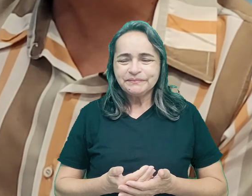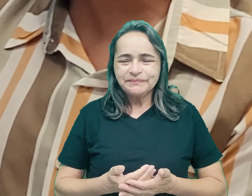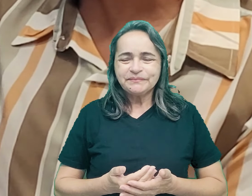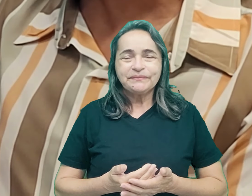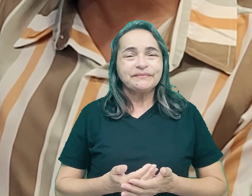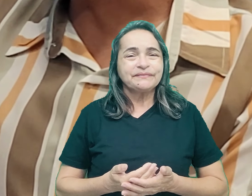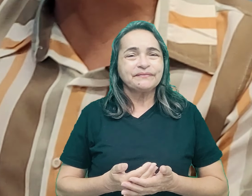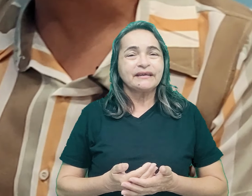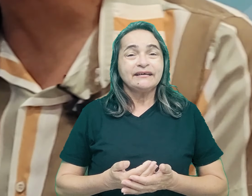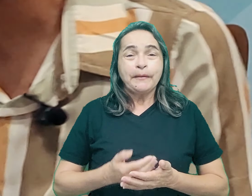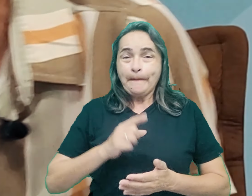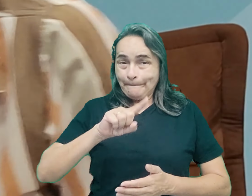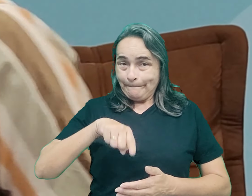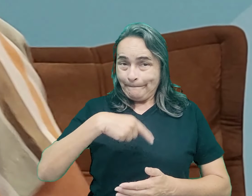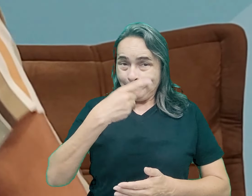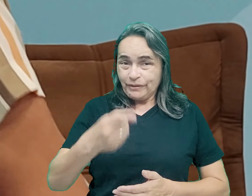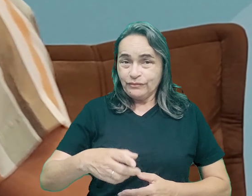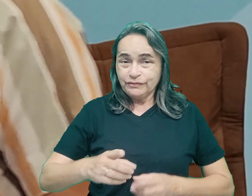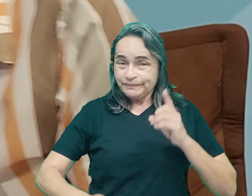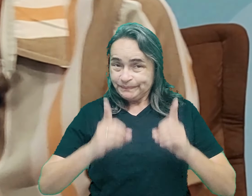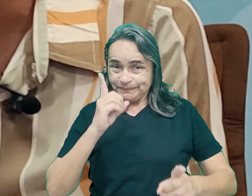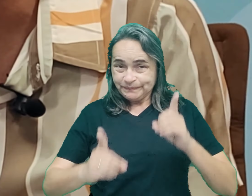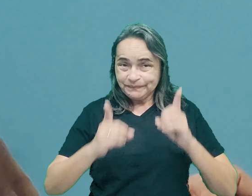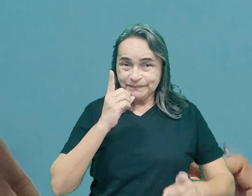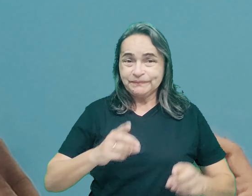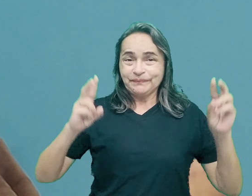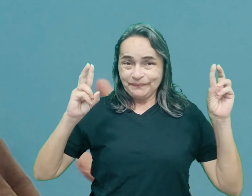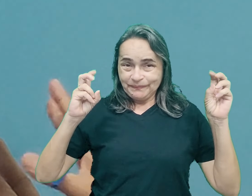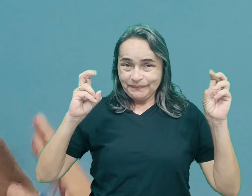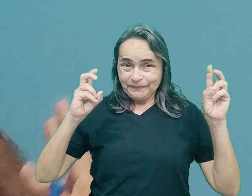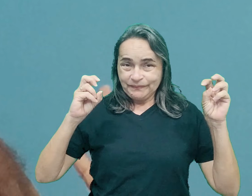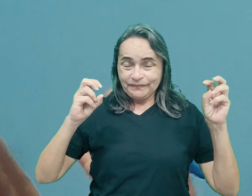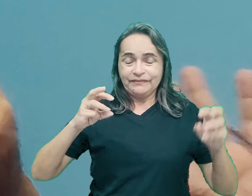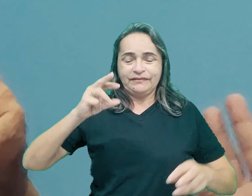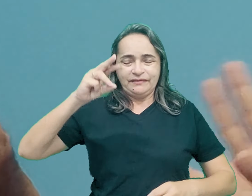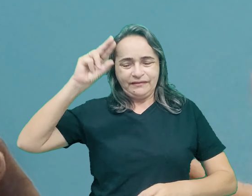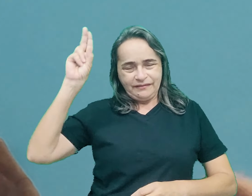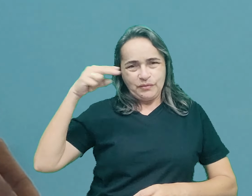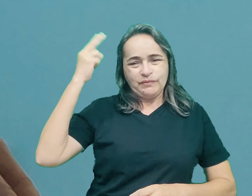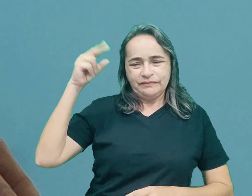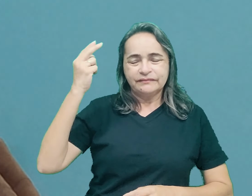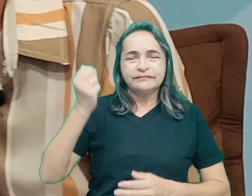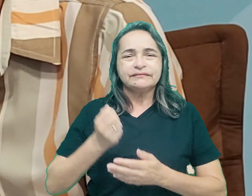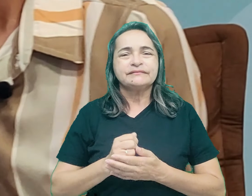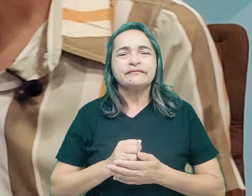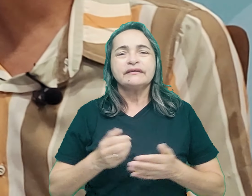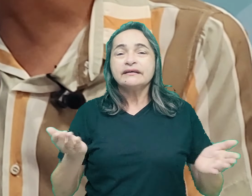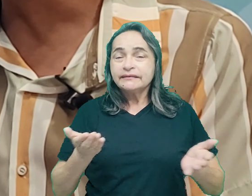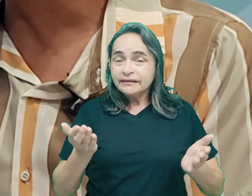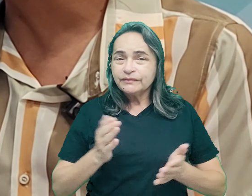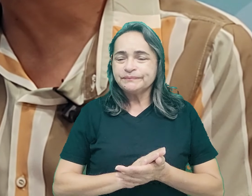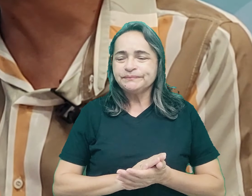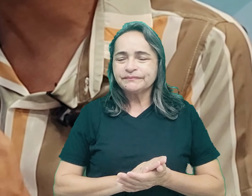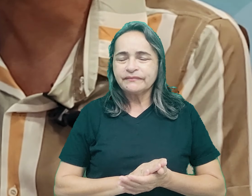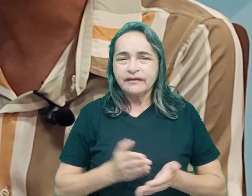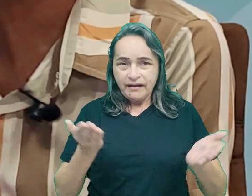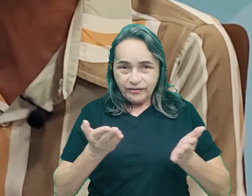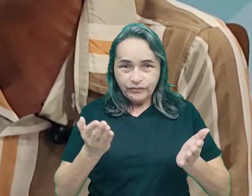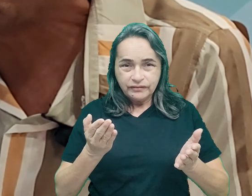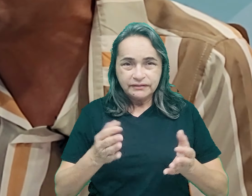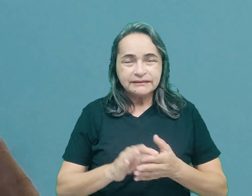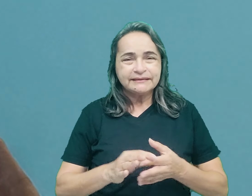para o nosso próximo diálogo. Eu só queria que você finalizasse, Sivaldo. O principal público da nossa TV são professores